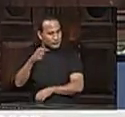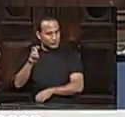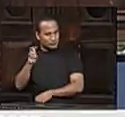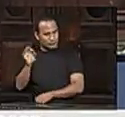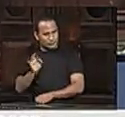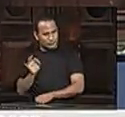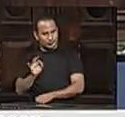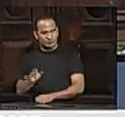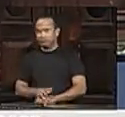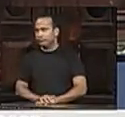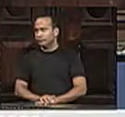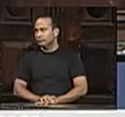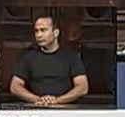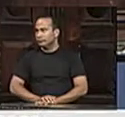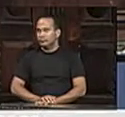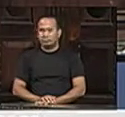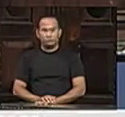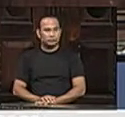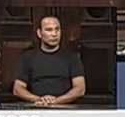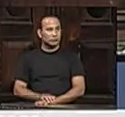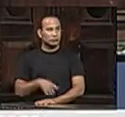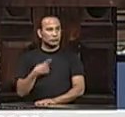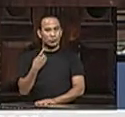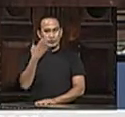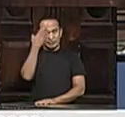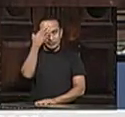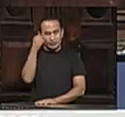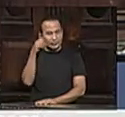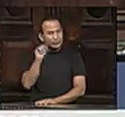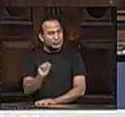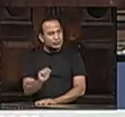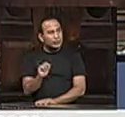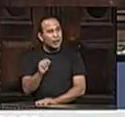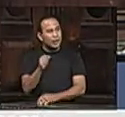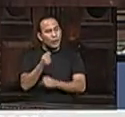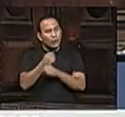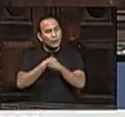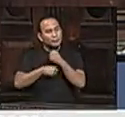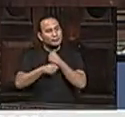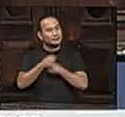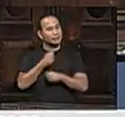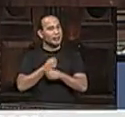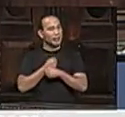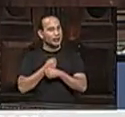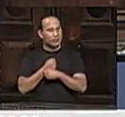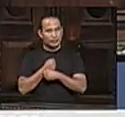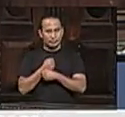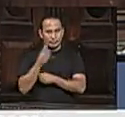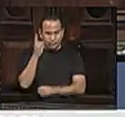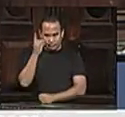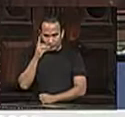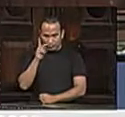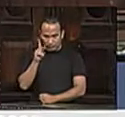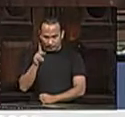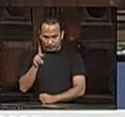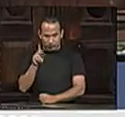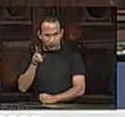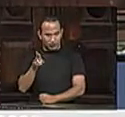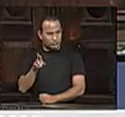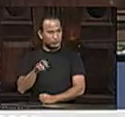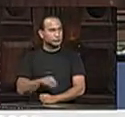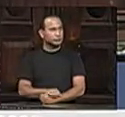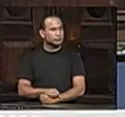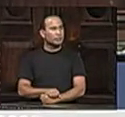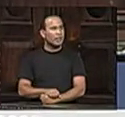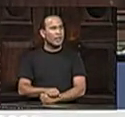bem. Nós abrimos, desde o ano passado, deputado Paulo Ramos, um